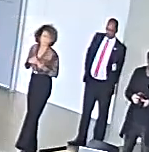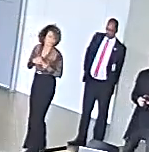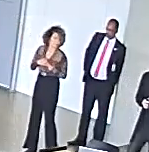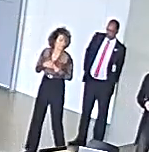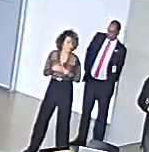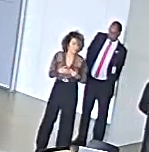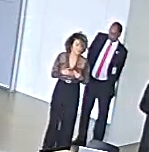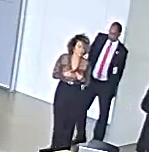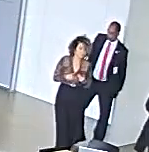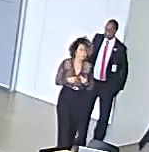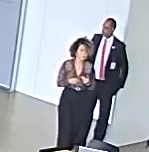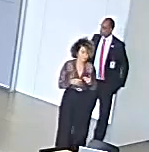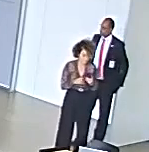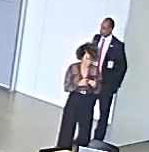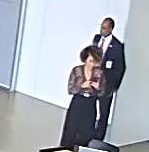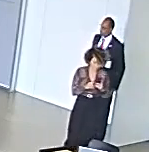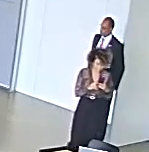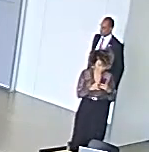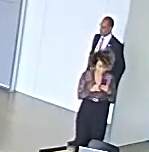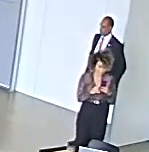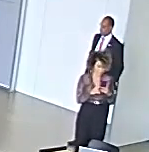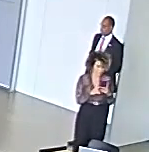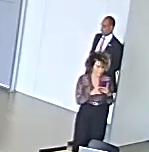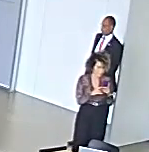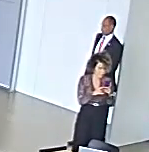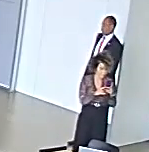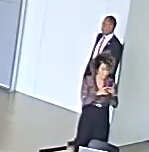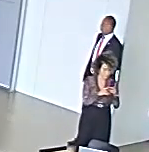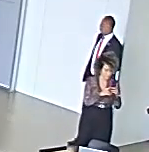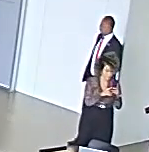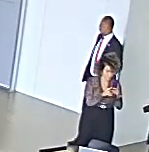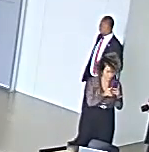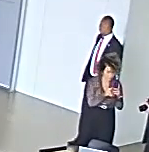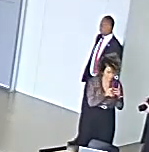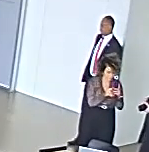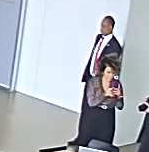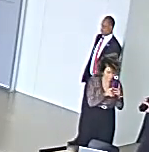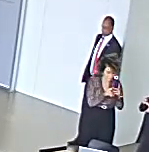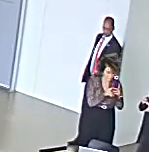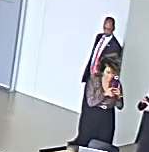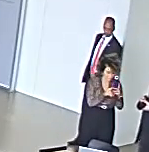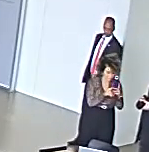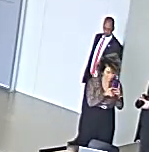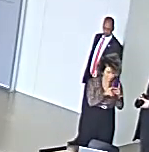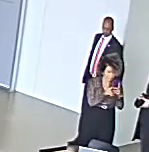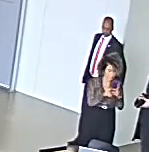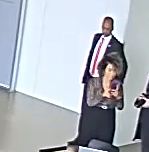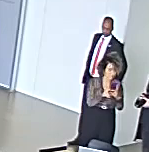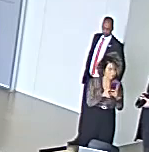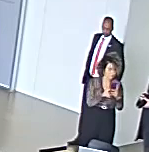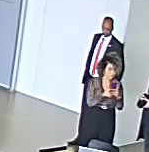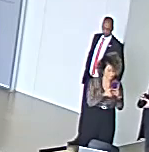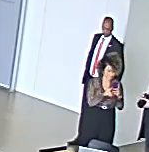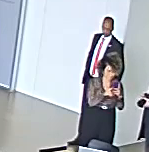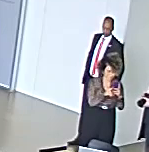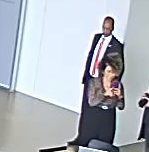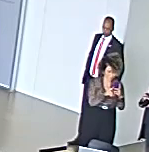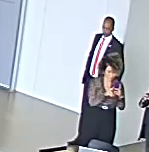para a entrega desses votos, né, de congratulação das irmãs dominicanas da Anunciata, 50 anos, né, de